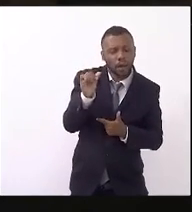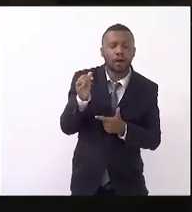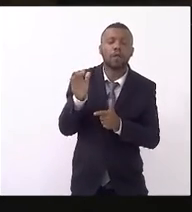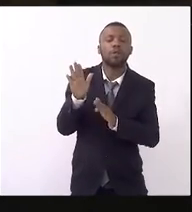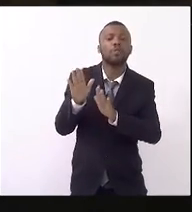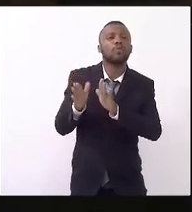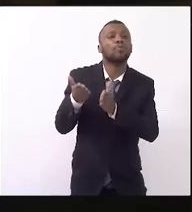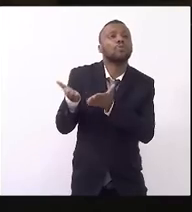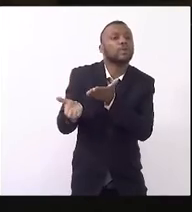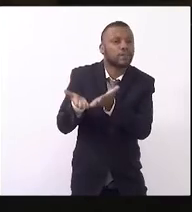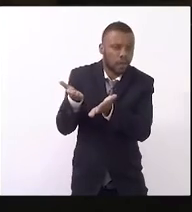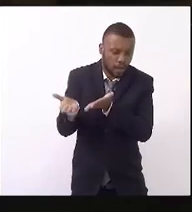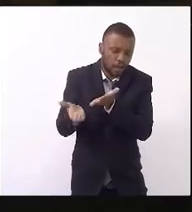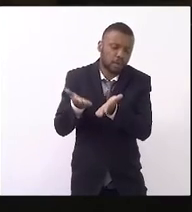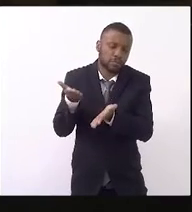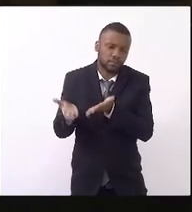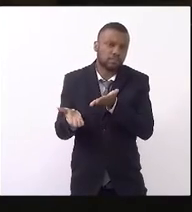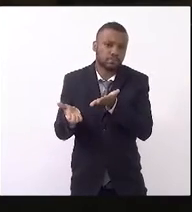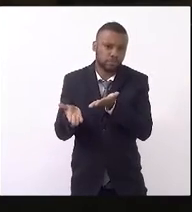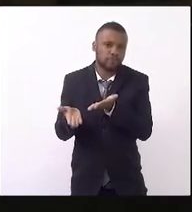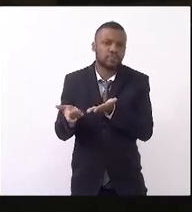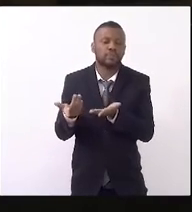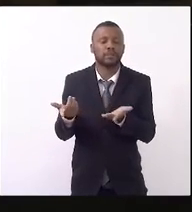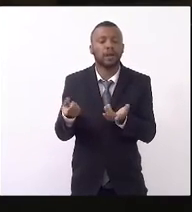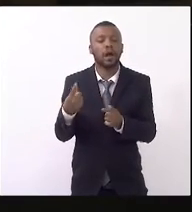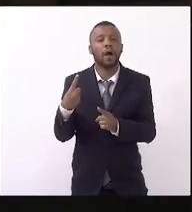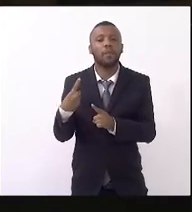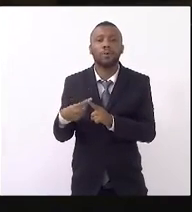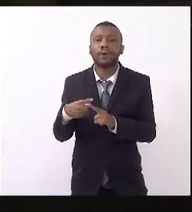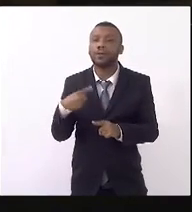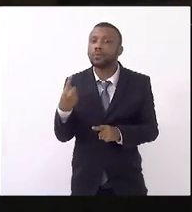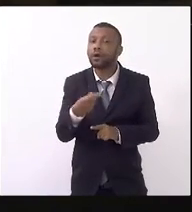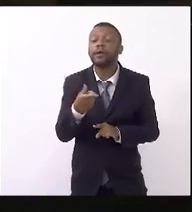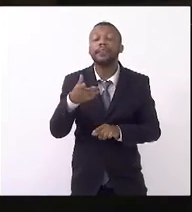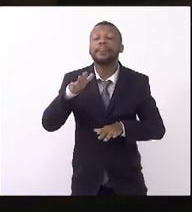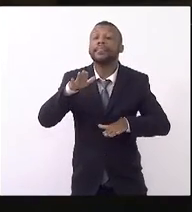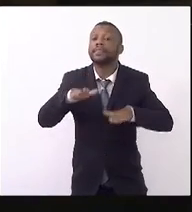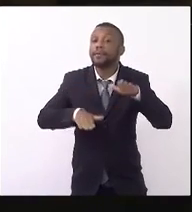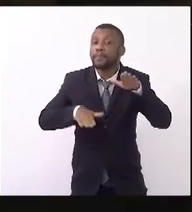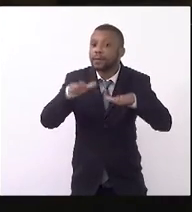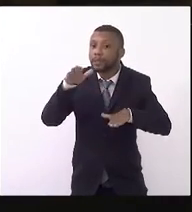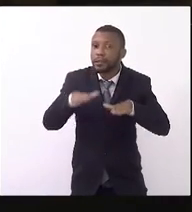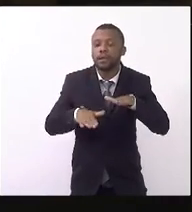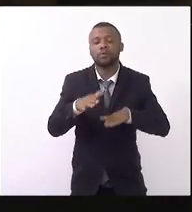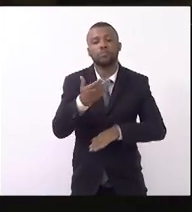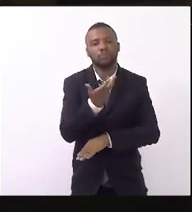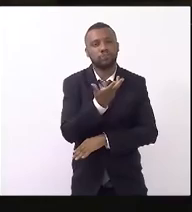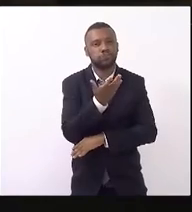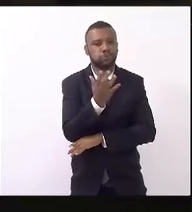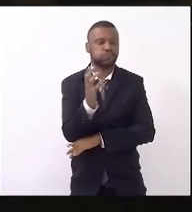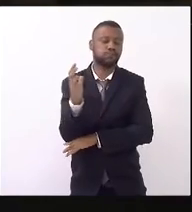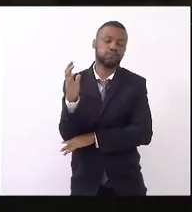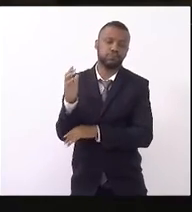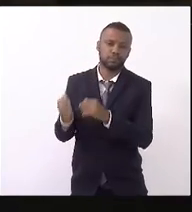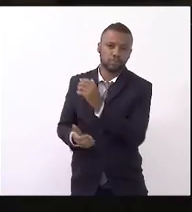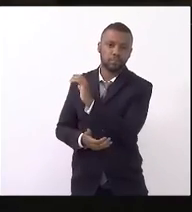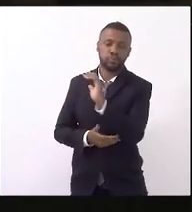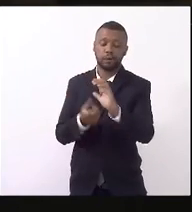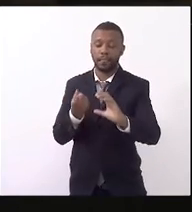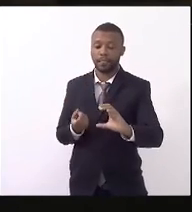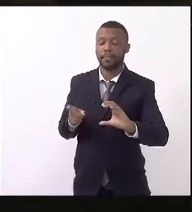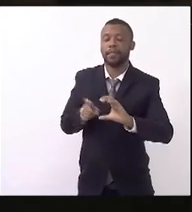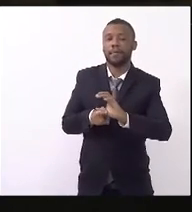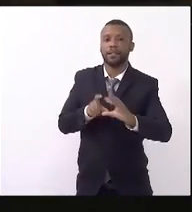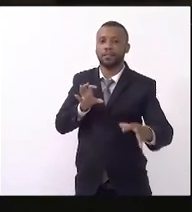cuidado, porque nós dependemos, não é, do meio ambiente, dependemos da natureza.